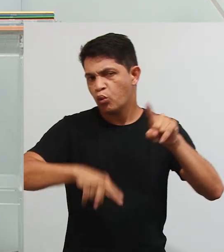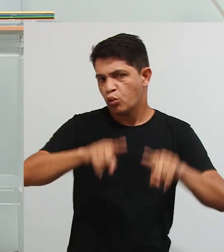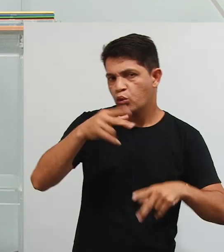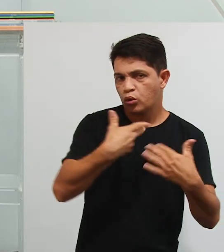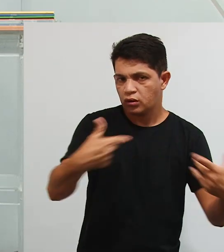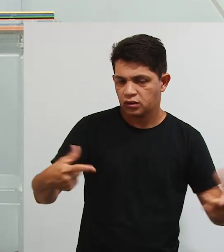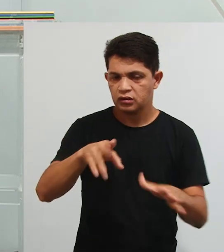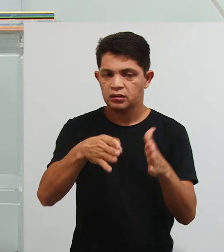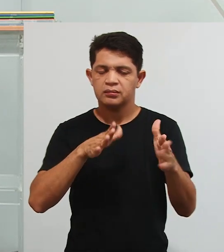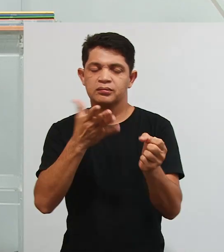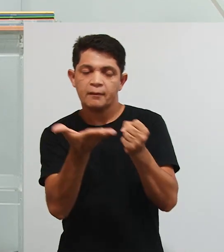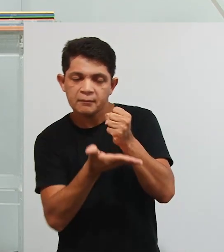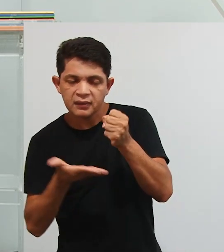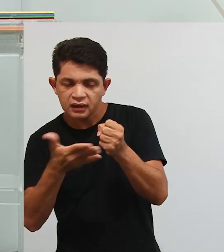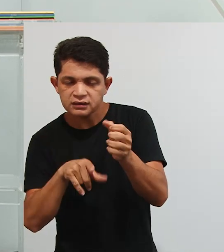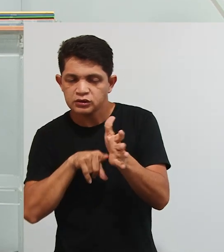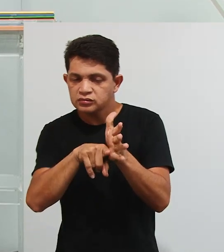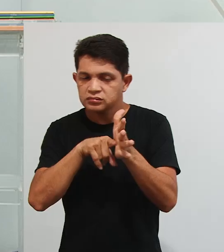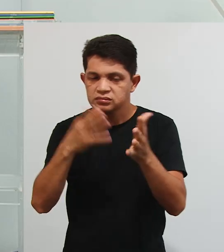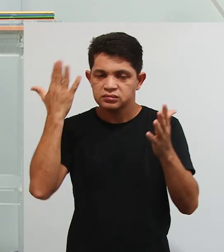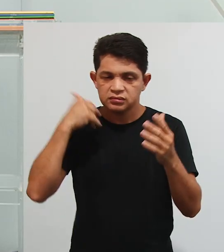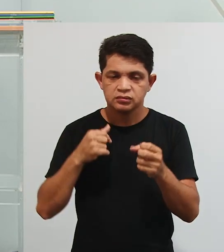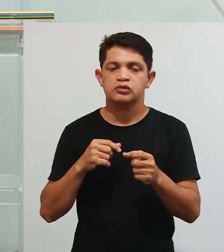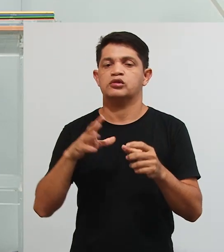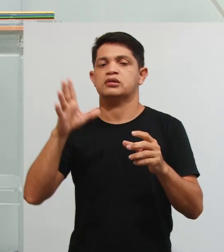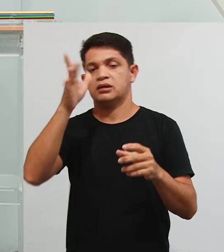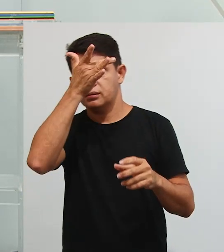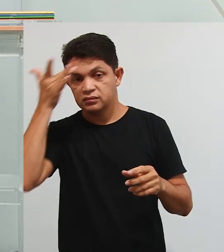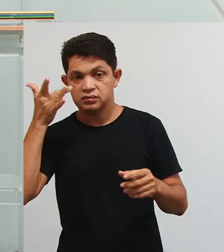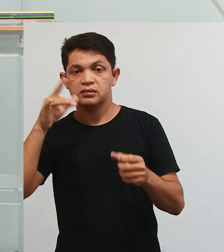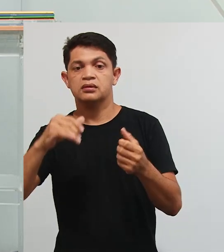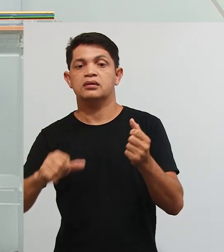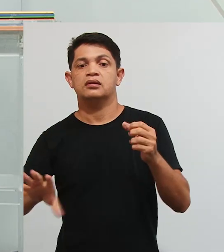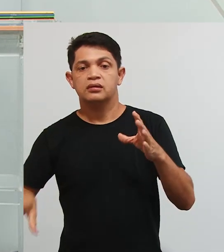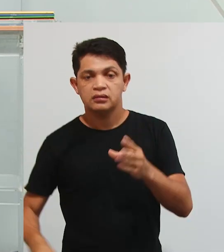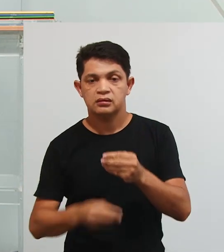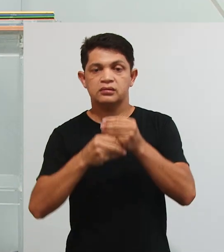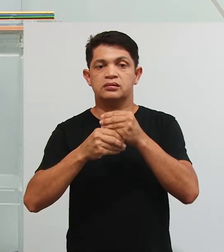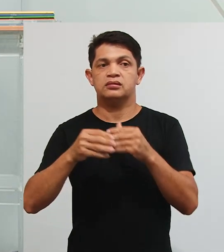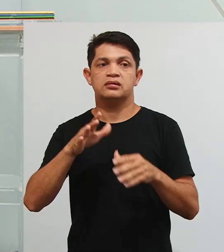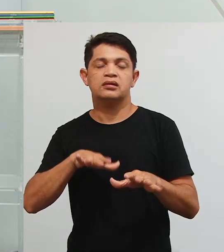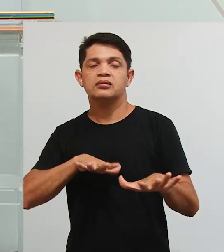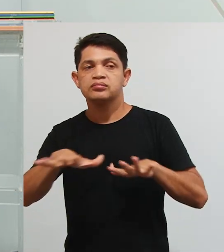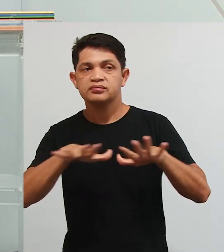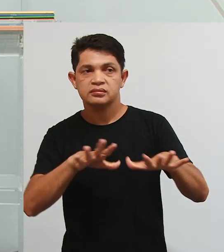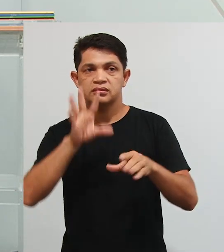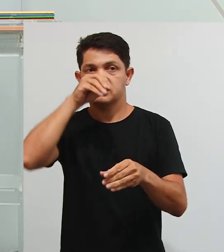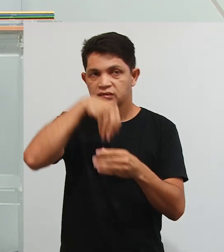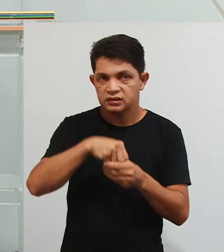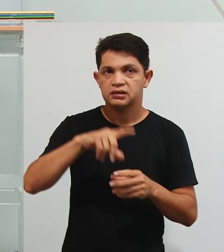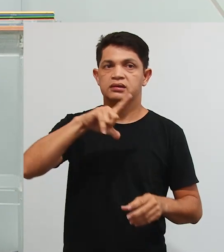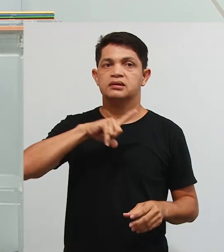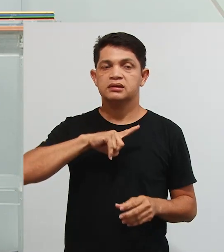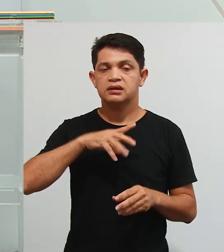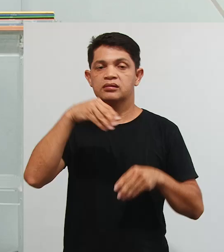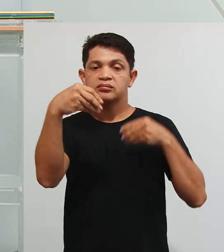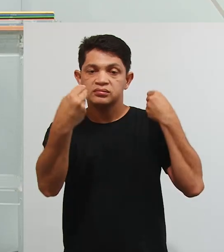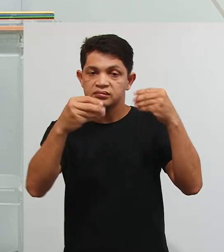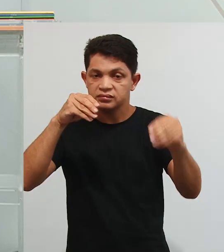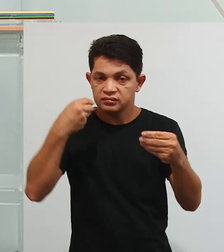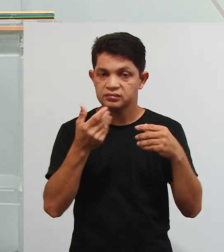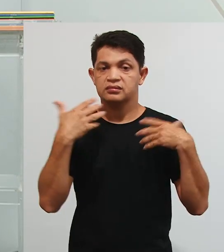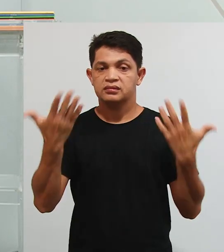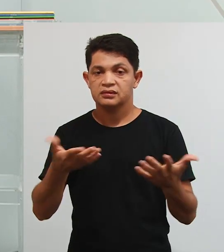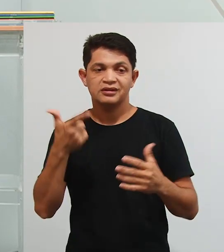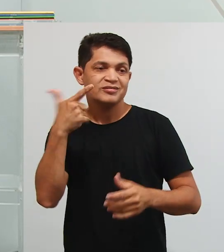se baseiam nesse paradigma cartesiano estão ancorados no paradigma da complexidade e, portanto, eles